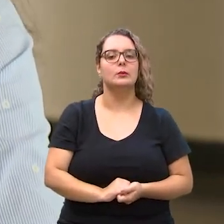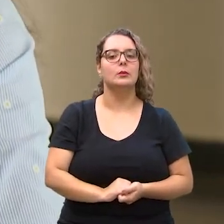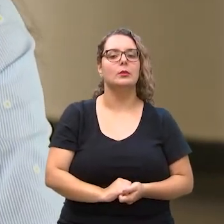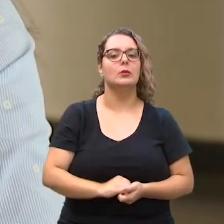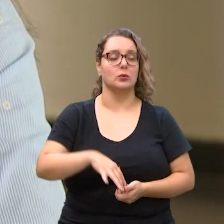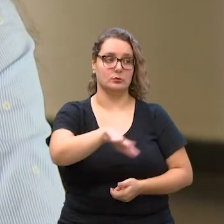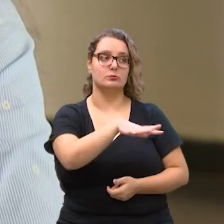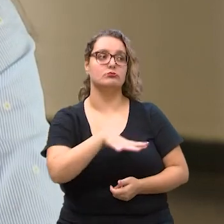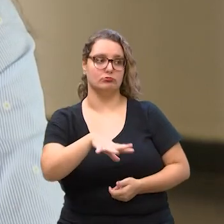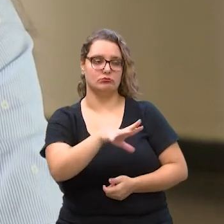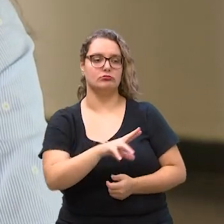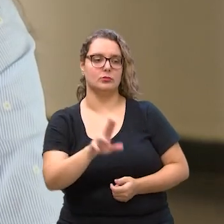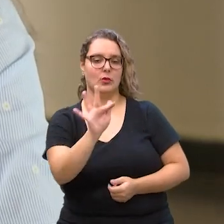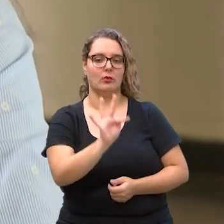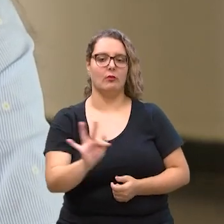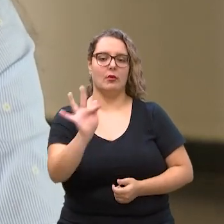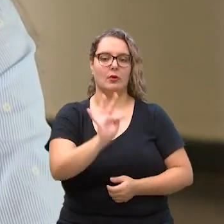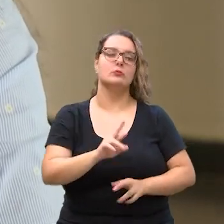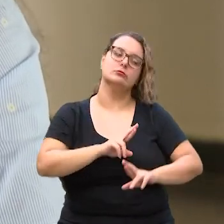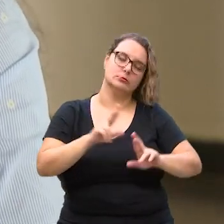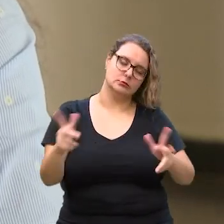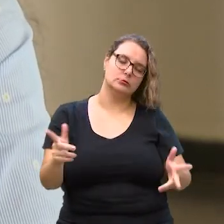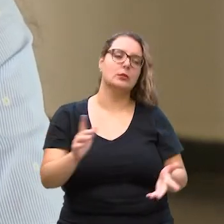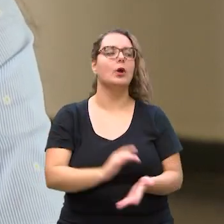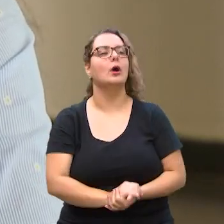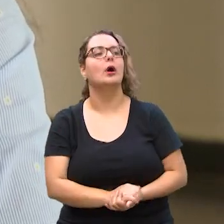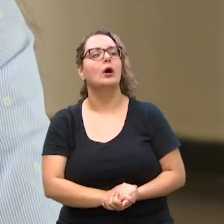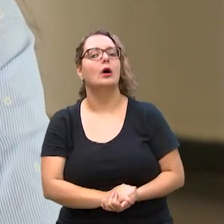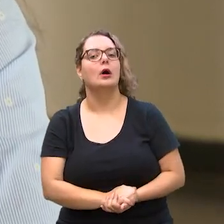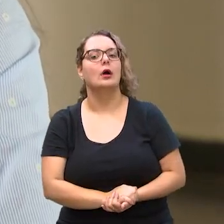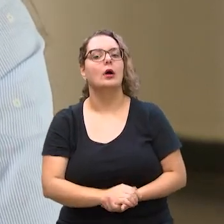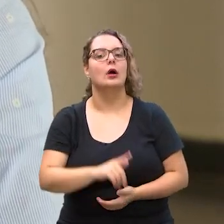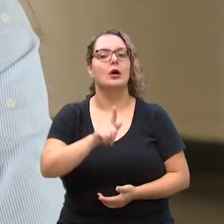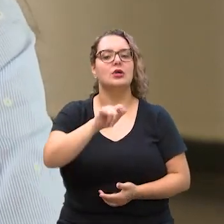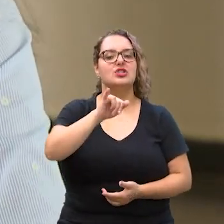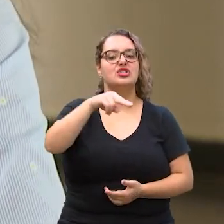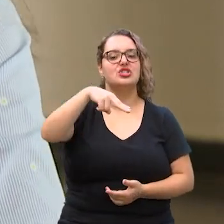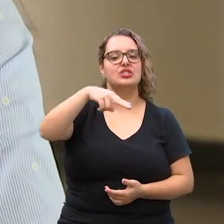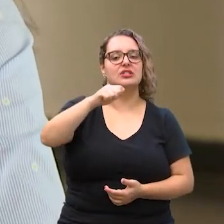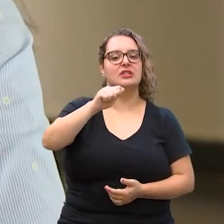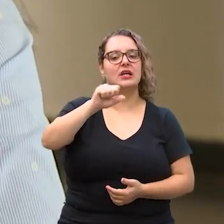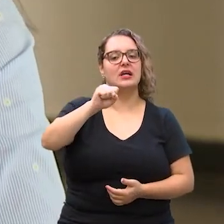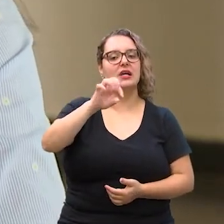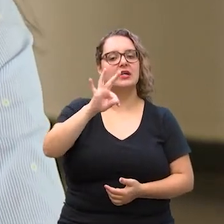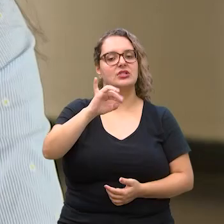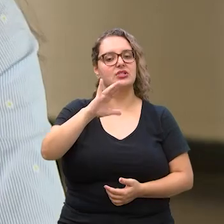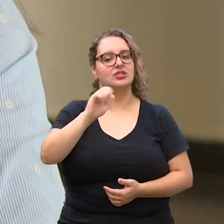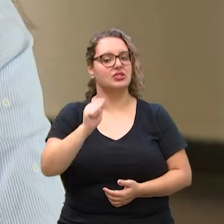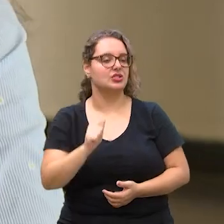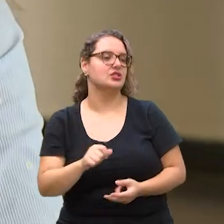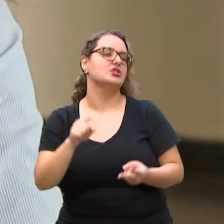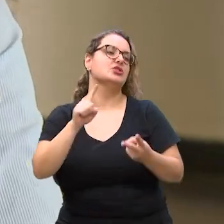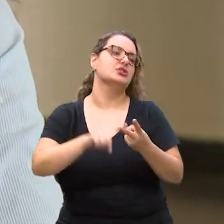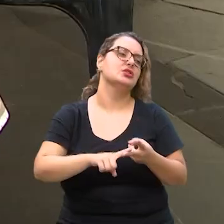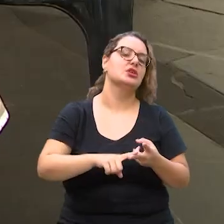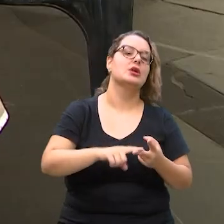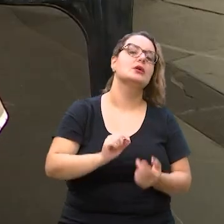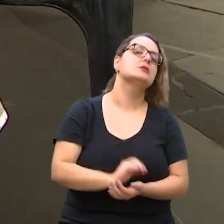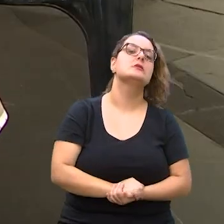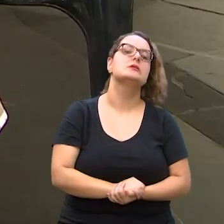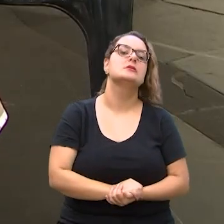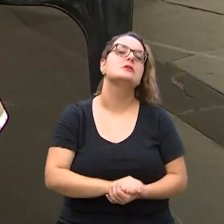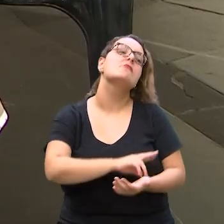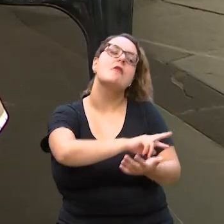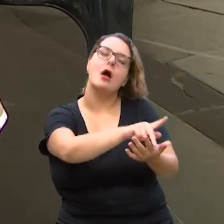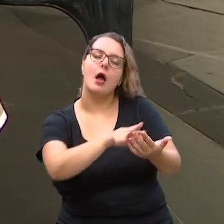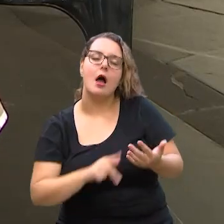universitários, que é um contexto também diferente. Já trabalhei com ginástica artística, ginástica rítmica e badminton. Cara,